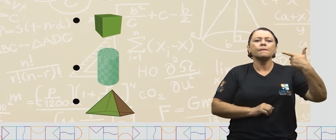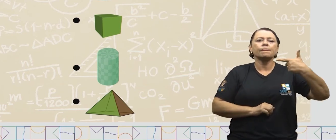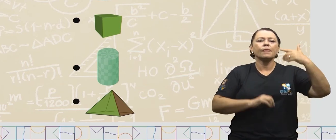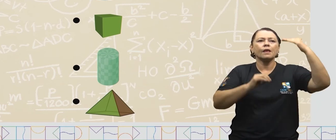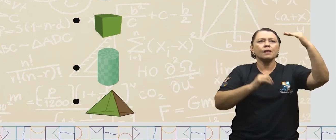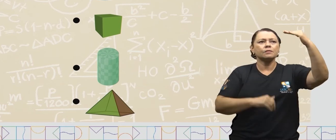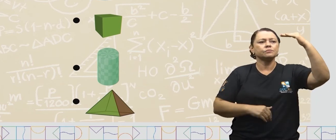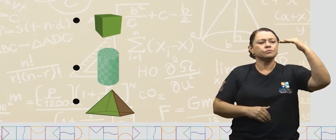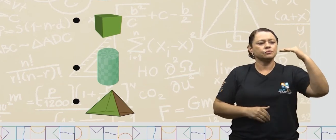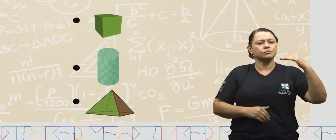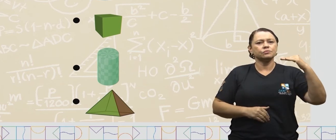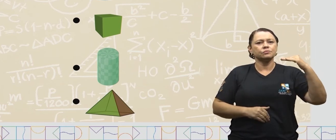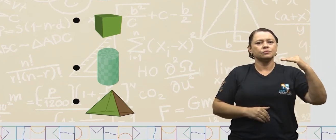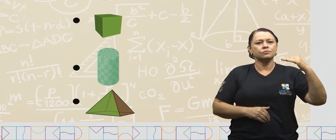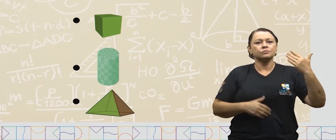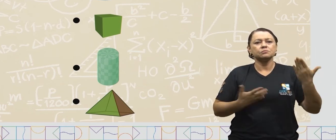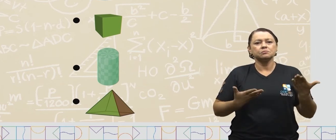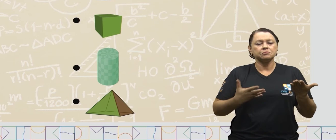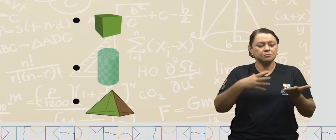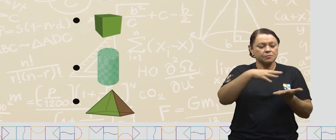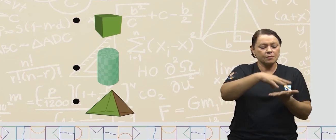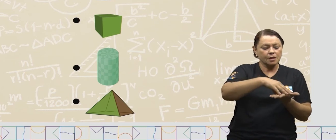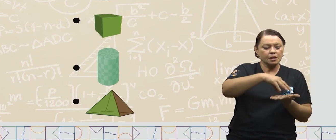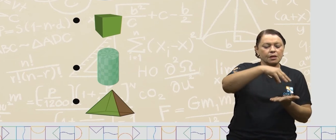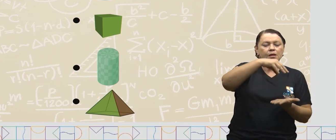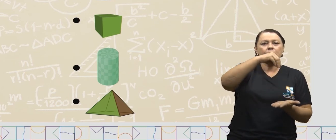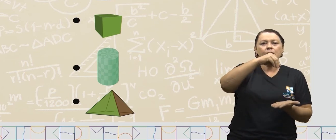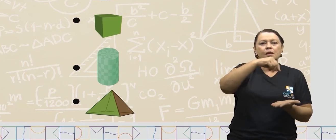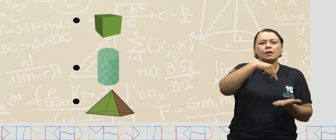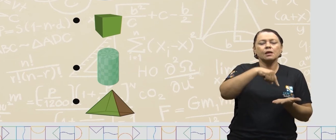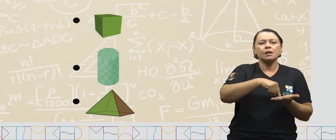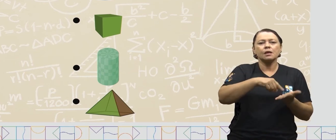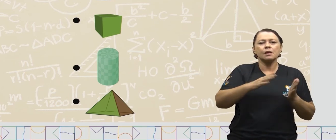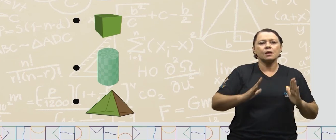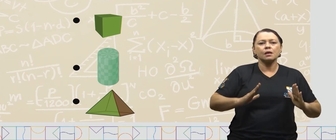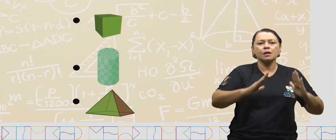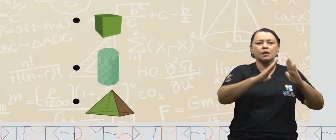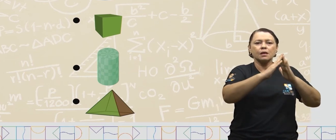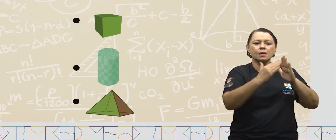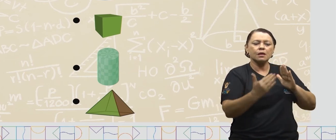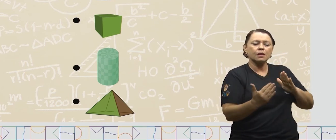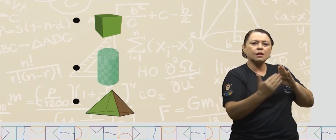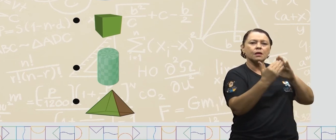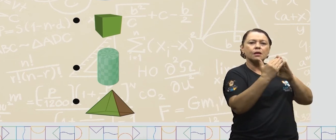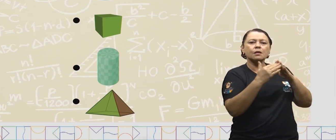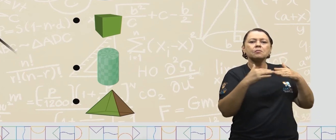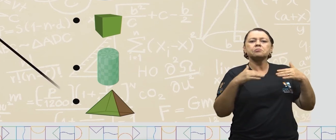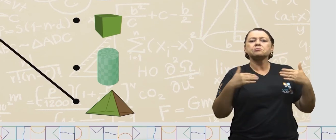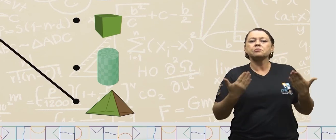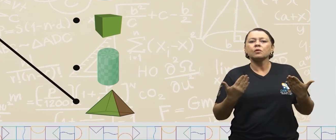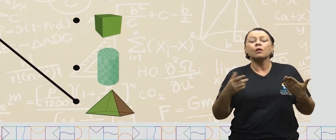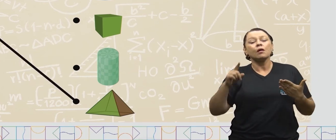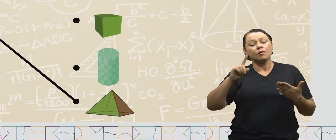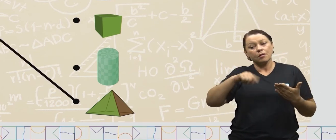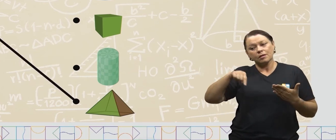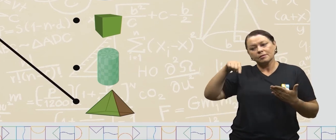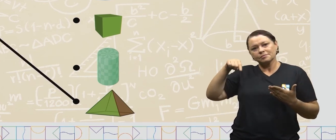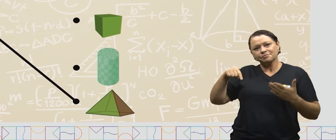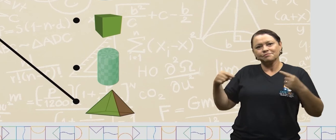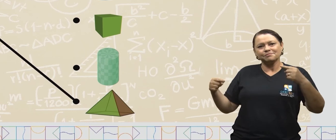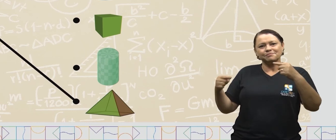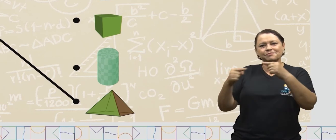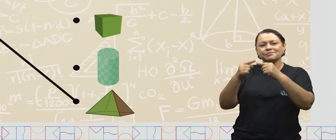segunda imagem, essa pirâmide aí, ela se aproxima de qual imagem aí, de qual forma? Vamos ligar? Muito bem,